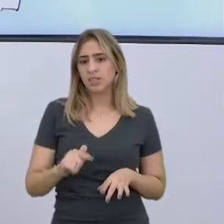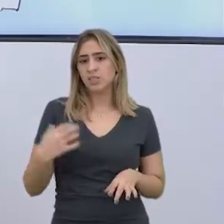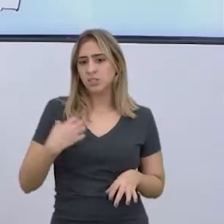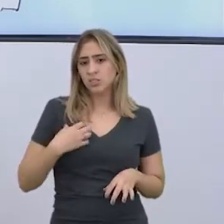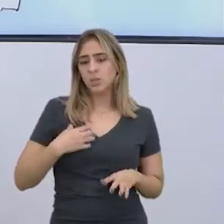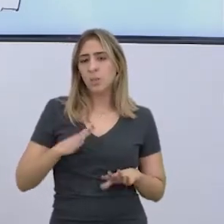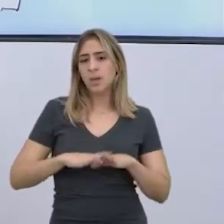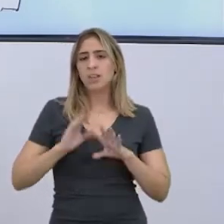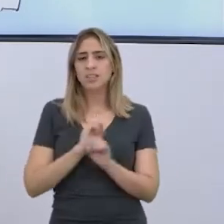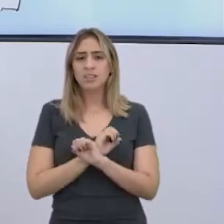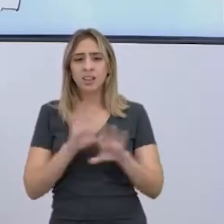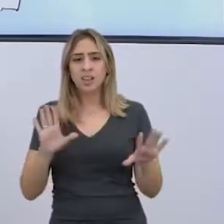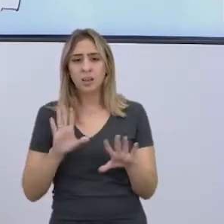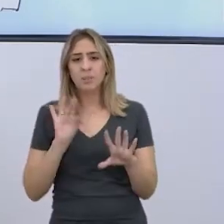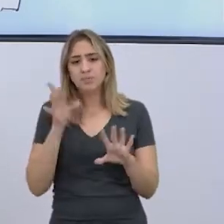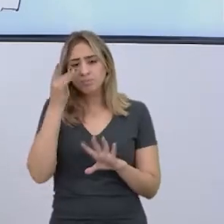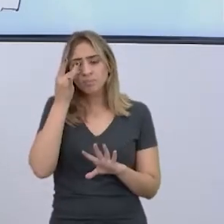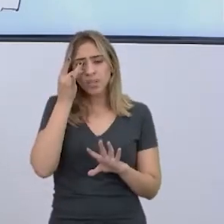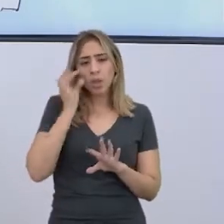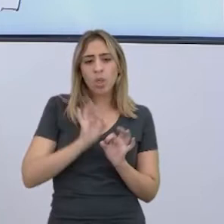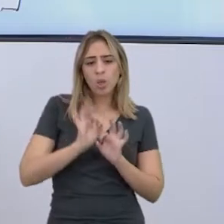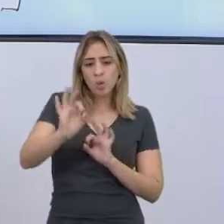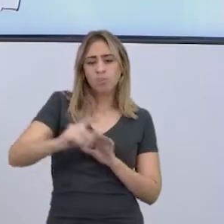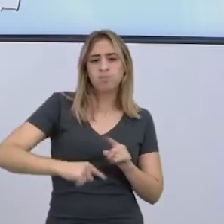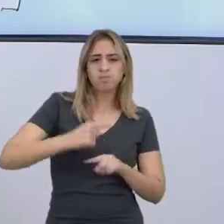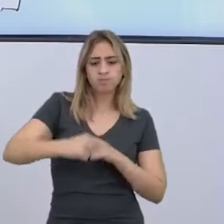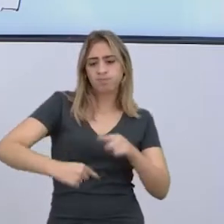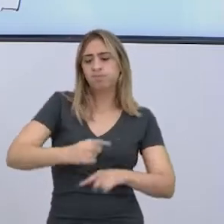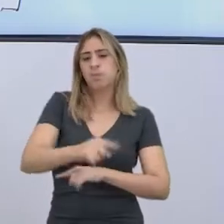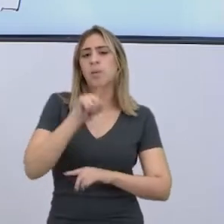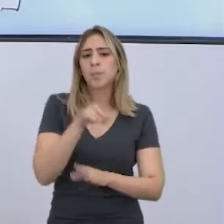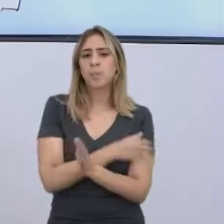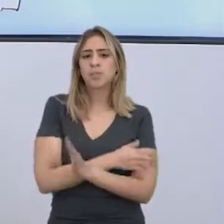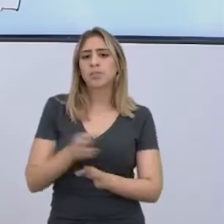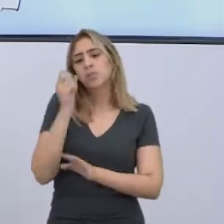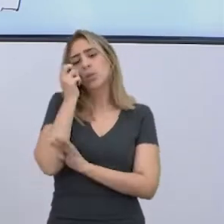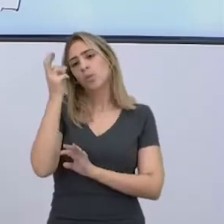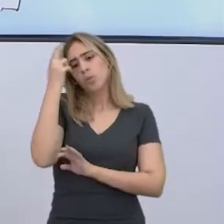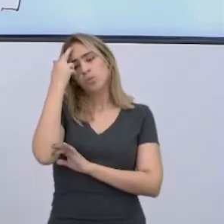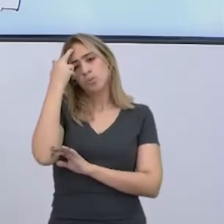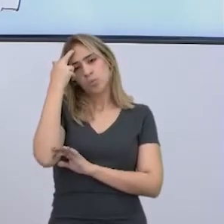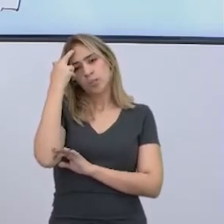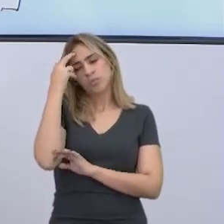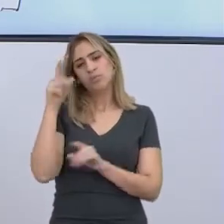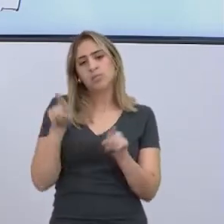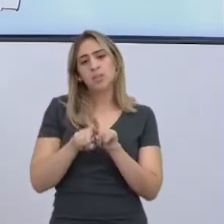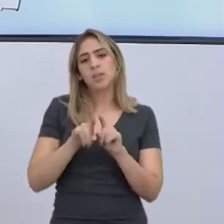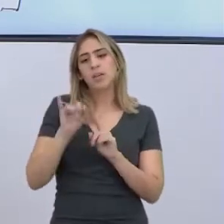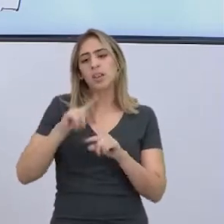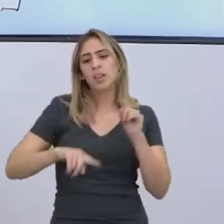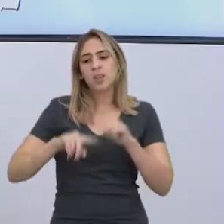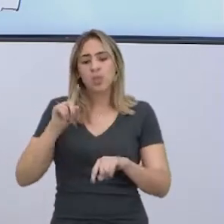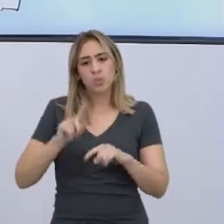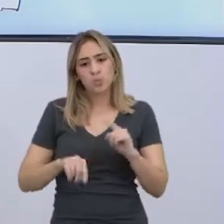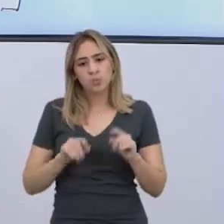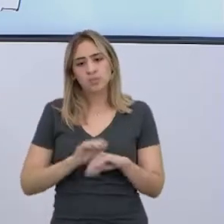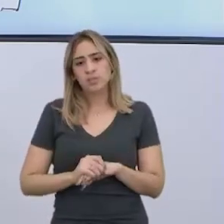maneira mais clara e mais presente ao longo do tempo, que são os processos da cultura de massa e a indústria